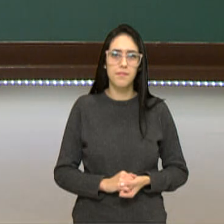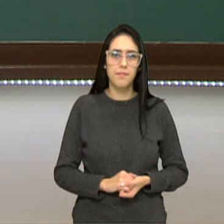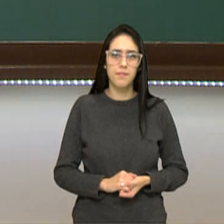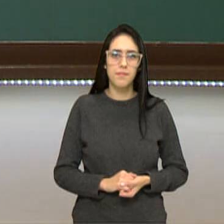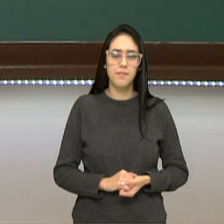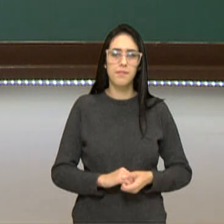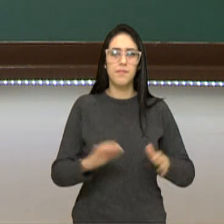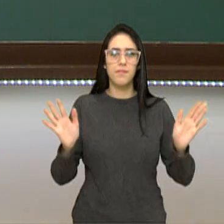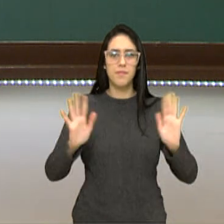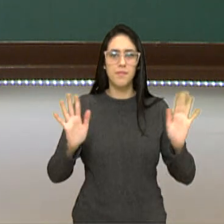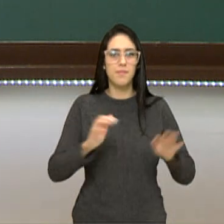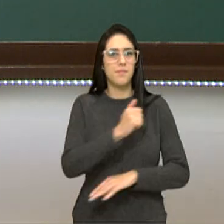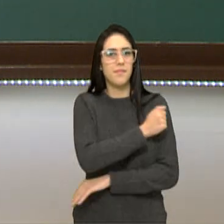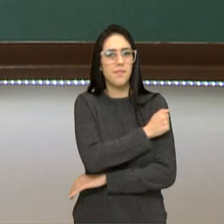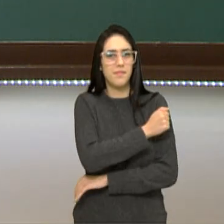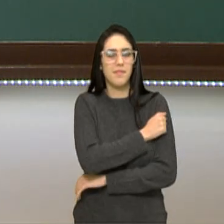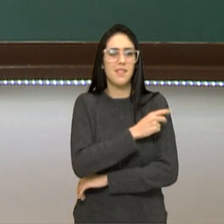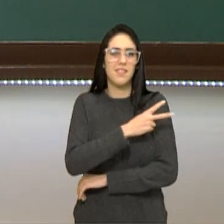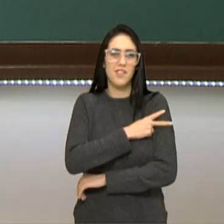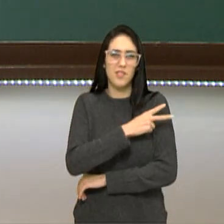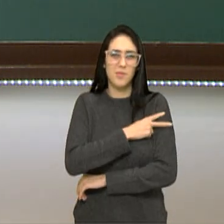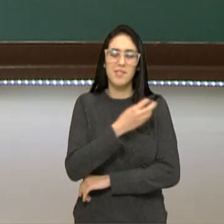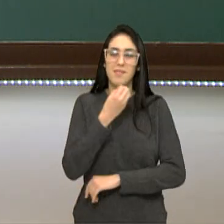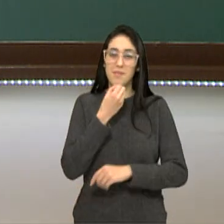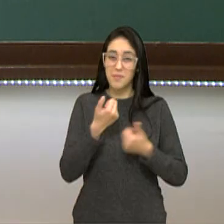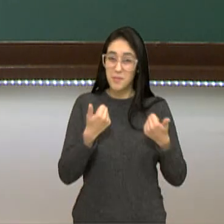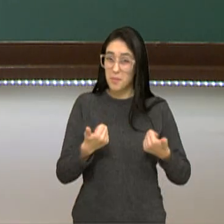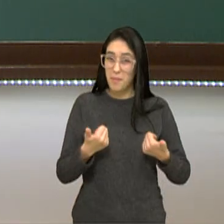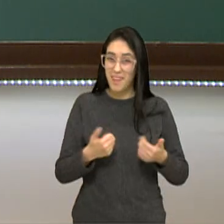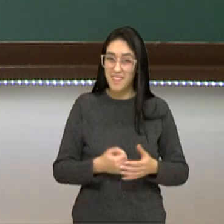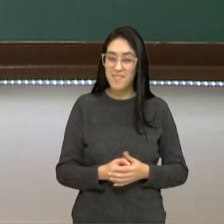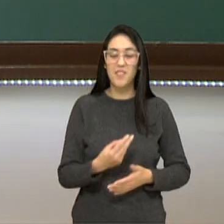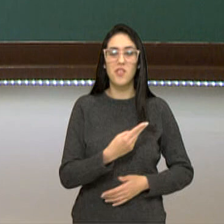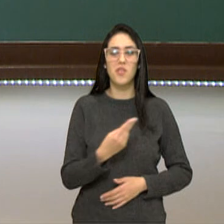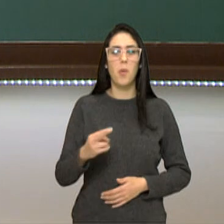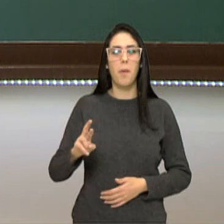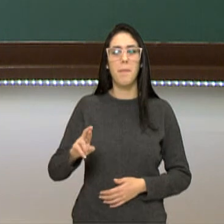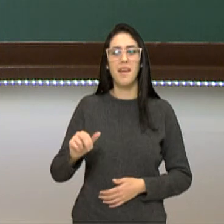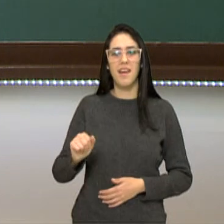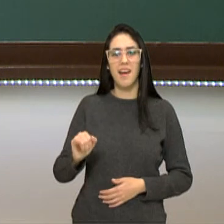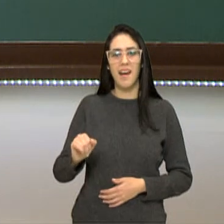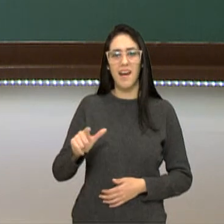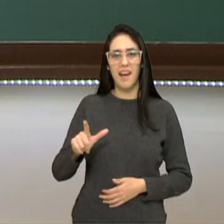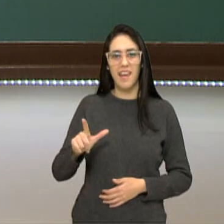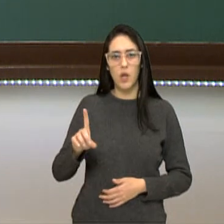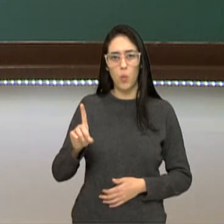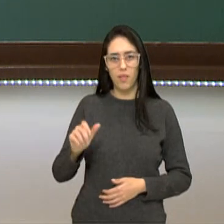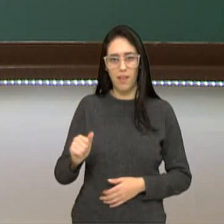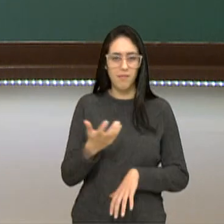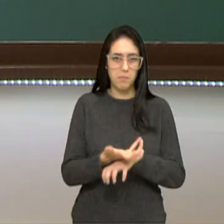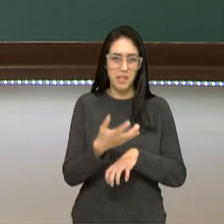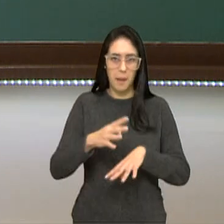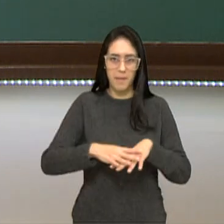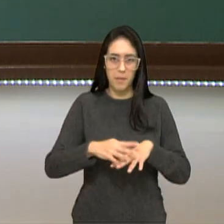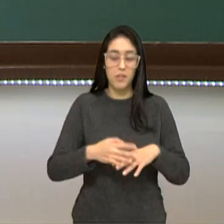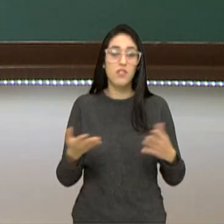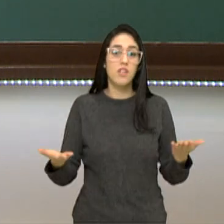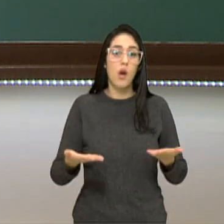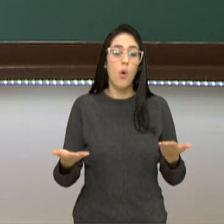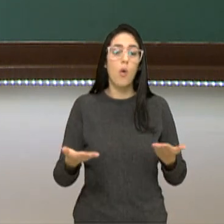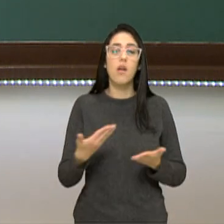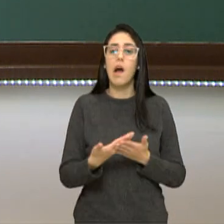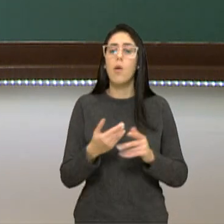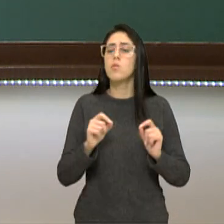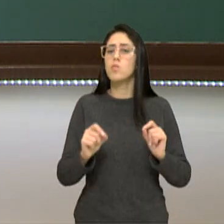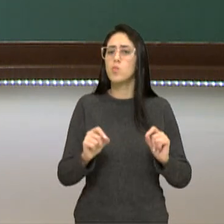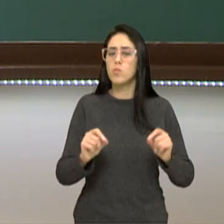Olá, estudantes da segunda série do ensino médio, tudo bem com vocês? Eu sou a professora Railda, de matemática, e na aula de hoje nós vamos